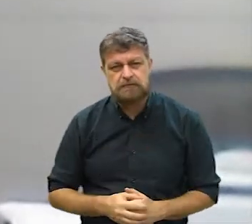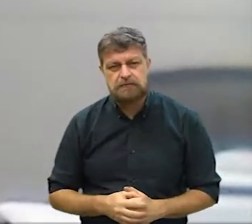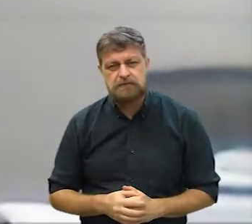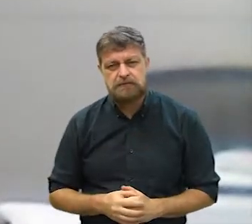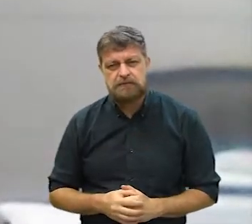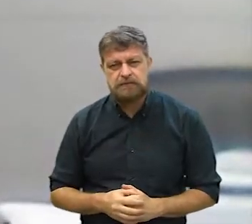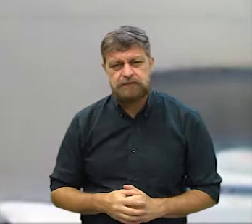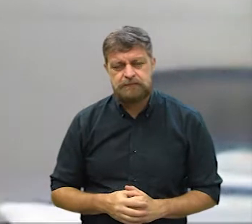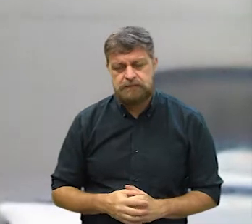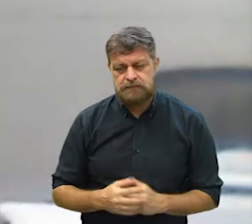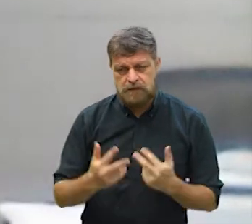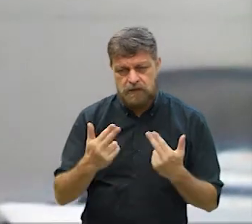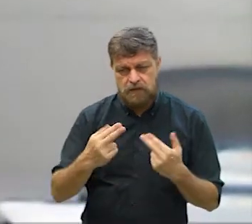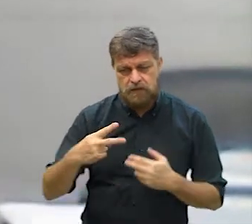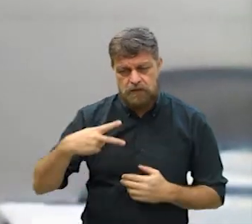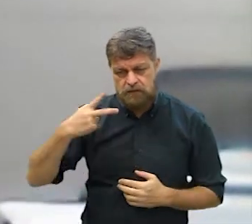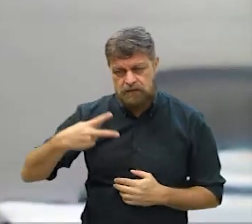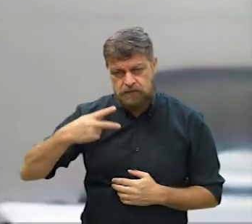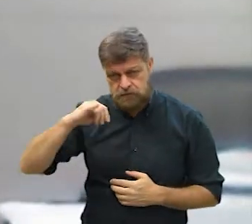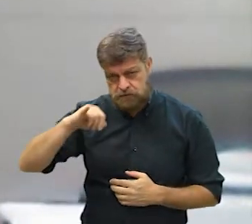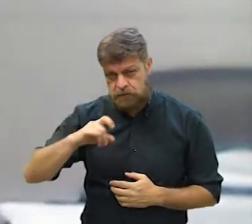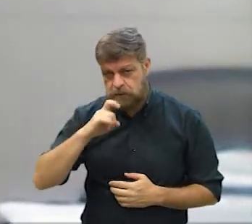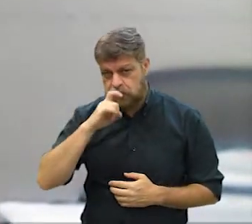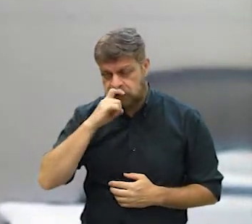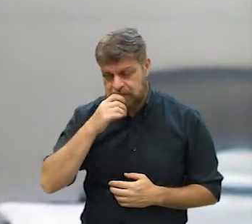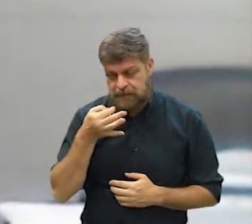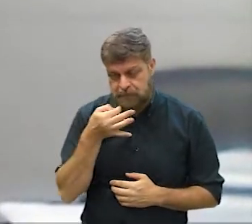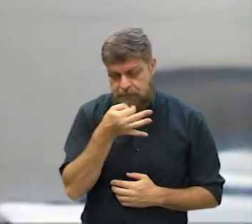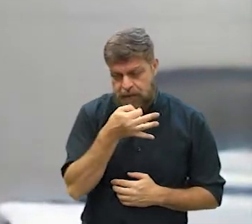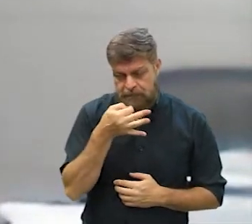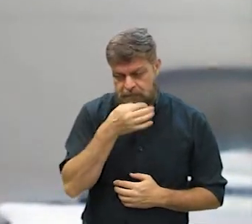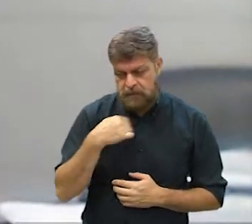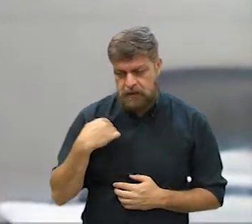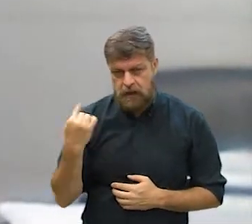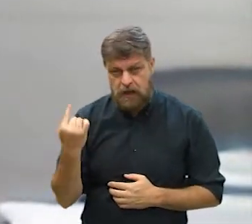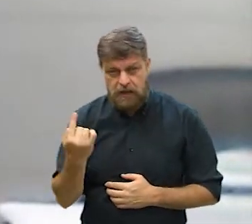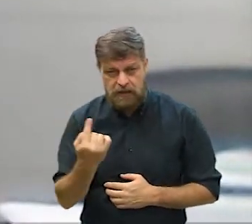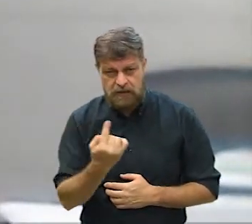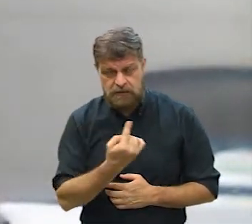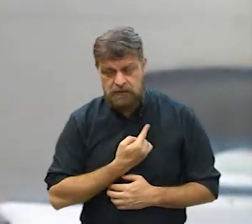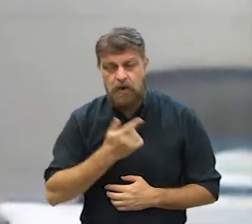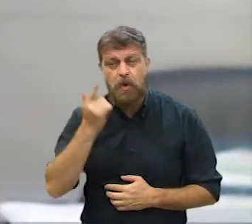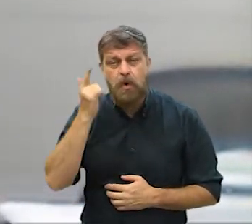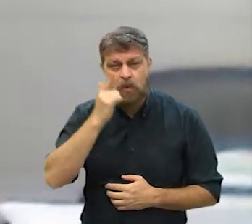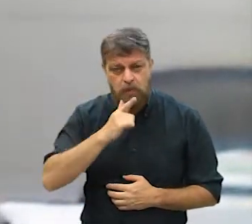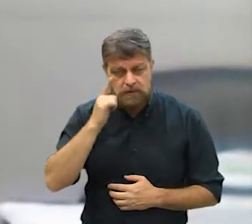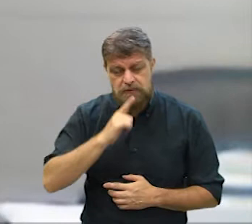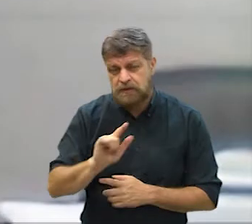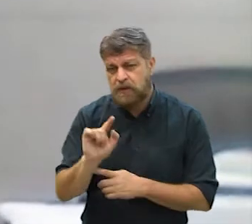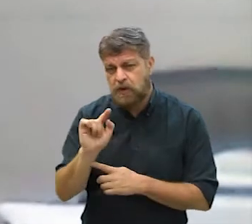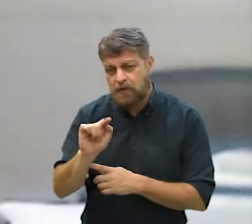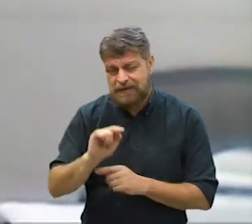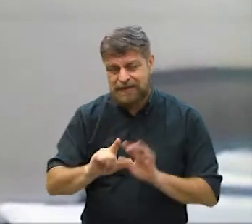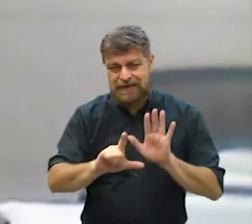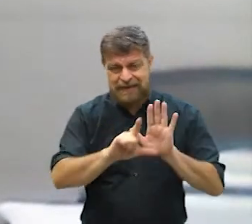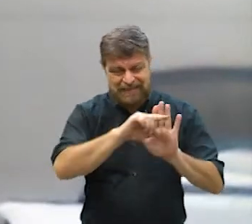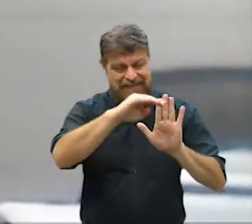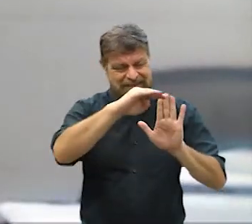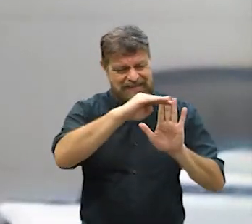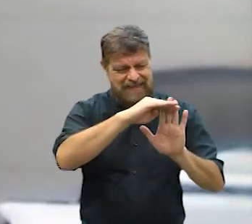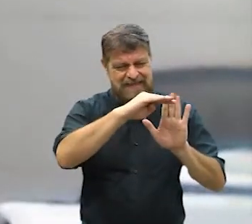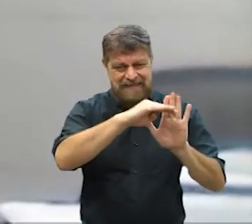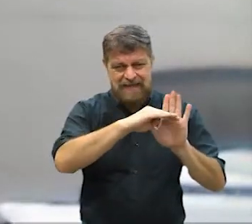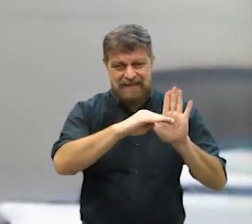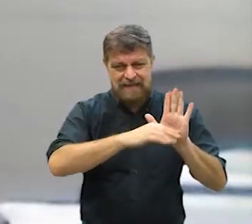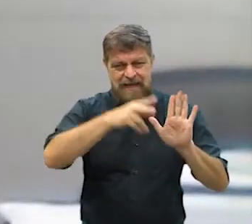Então, como o vereador Jorge bem falou, nós estamos em via de obter autorização legal